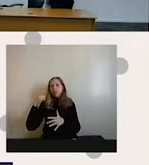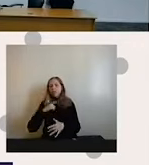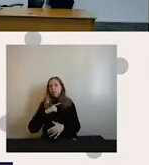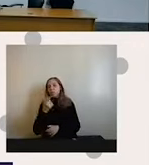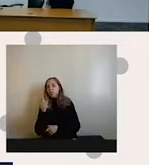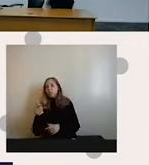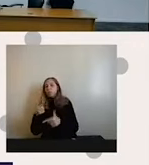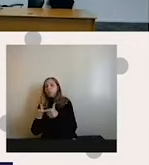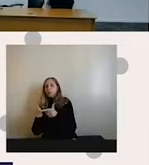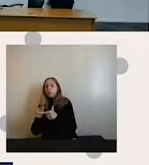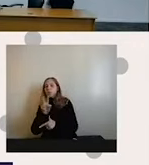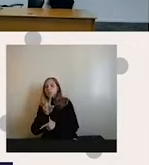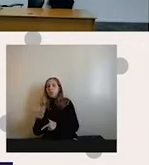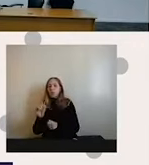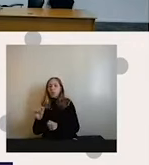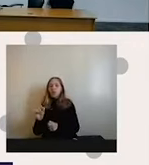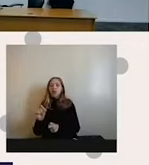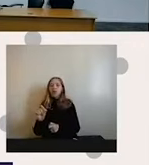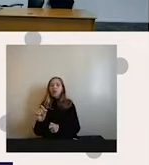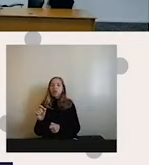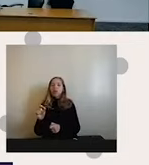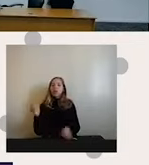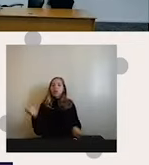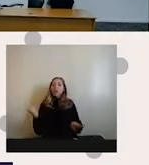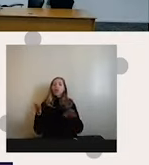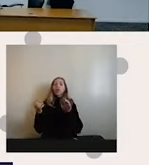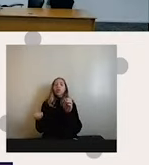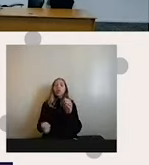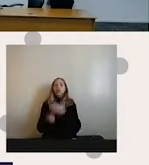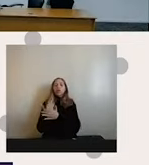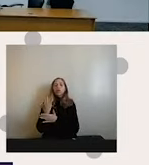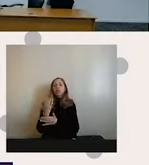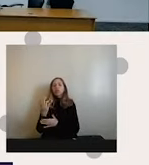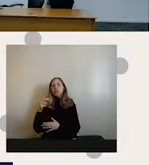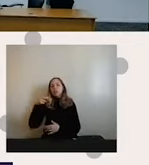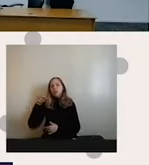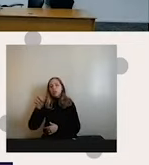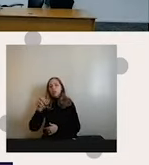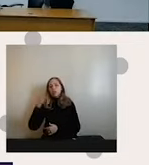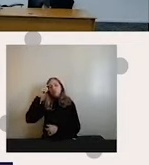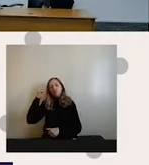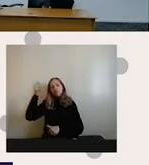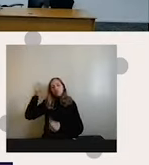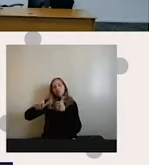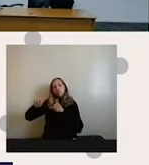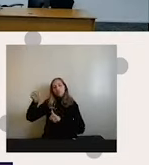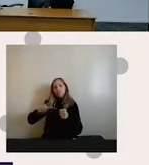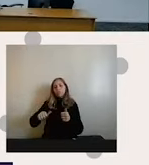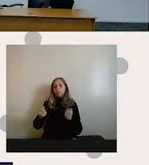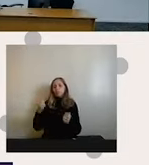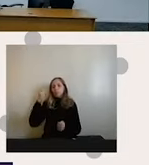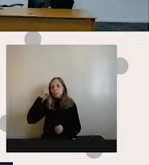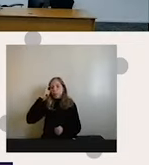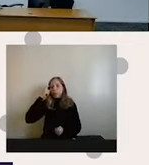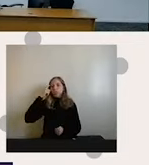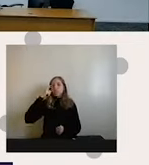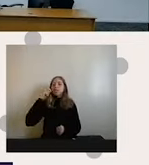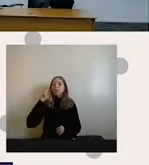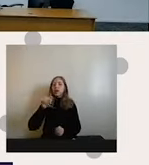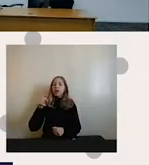a ter o seu nexo avaliado. Se a gente considerar que a população economicamente ativa no